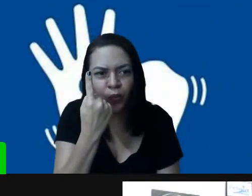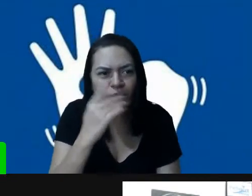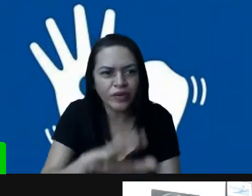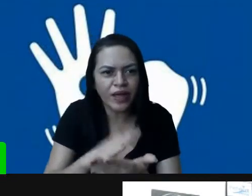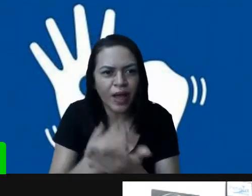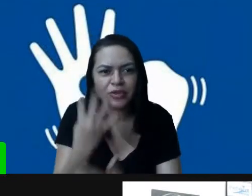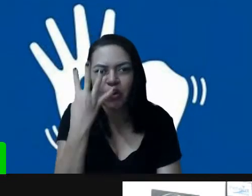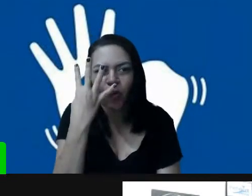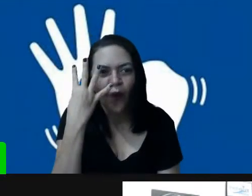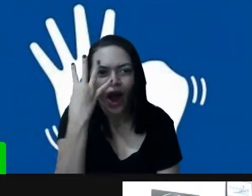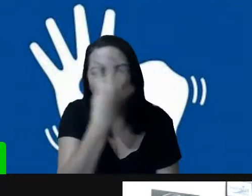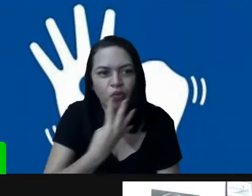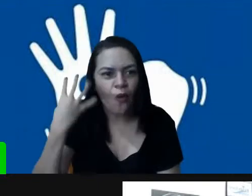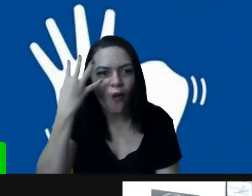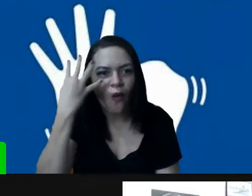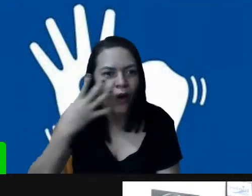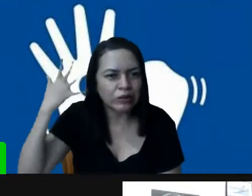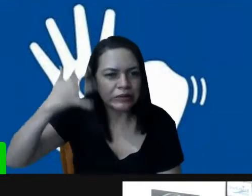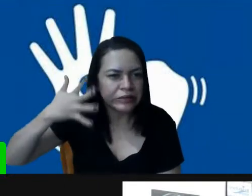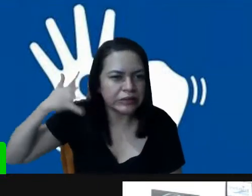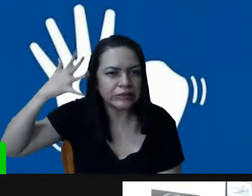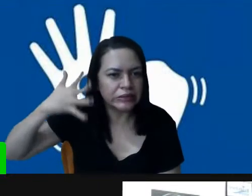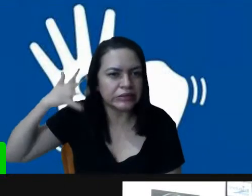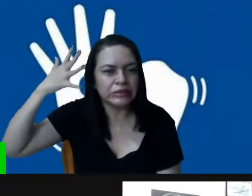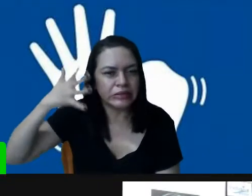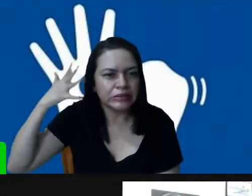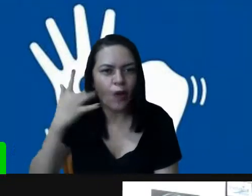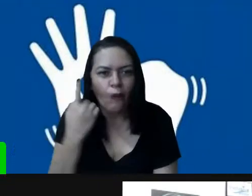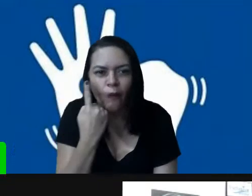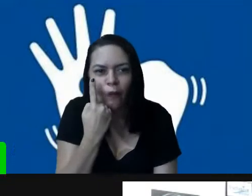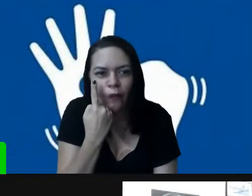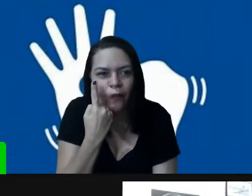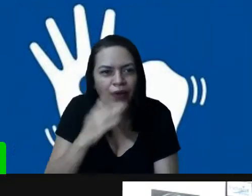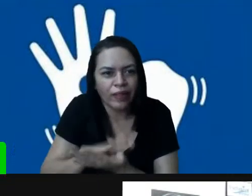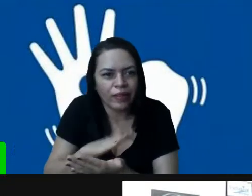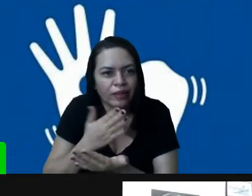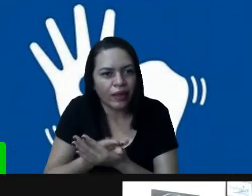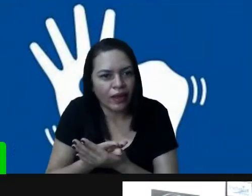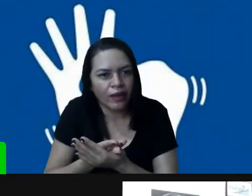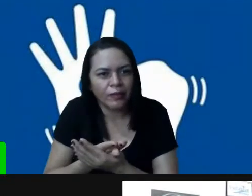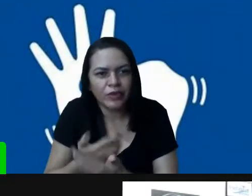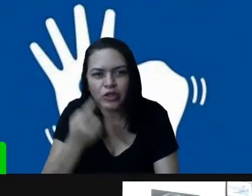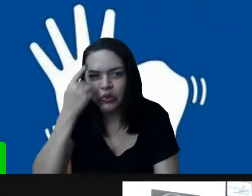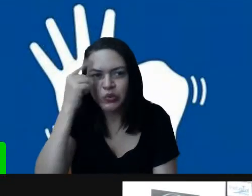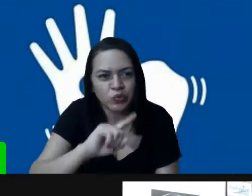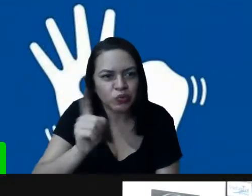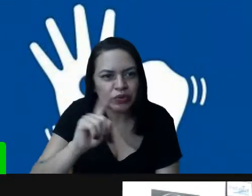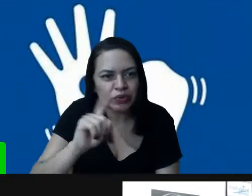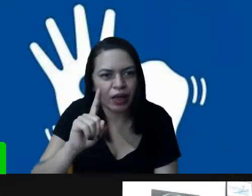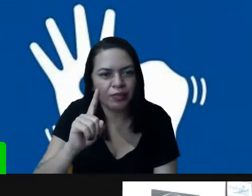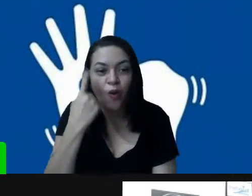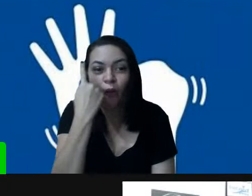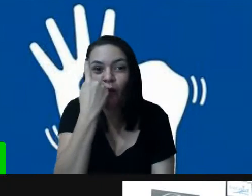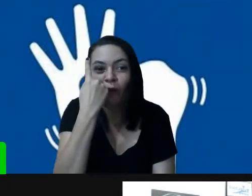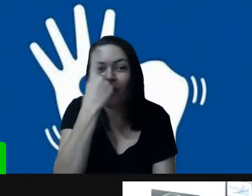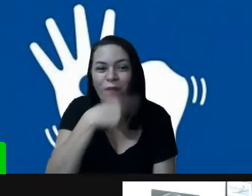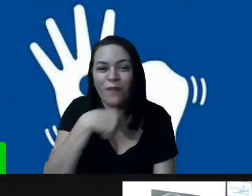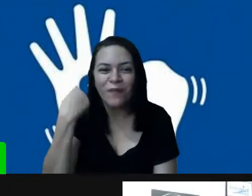conferência, 3 horas de conferência, né? E não sabe que há tempo intervalo. Uma hora de live.